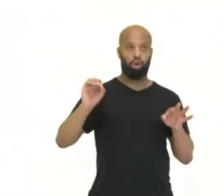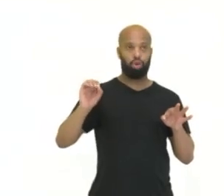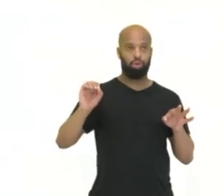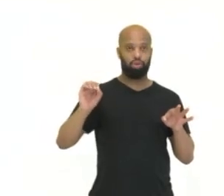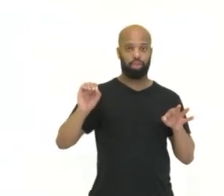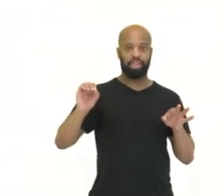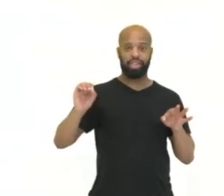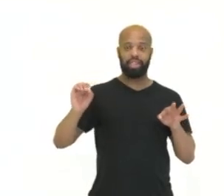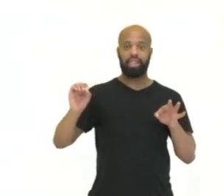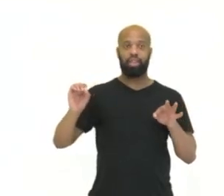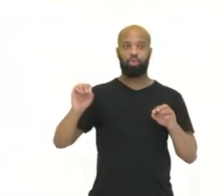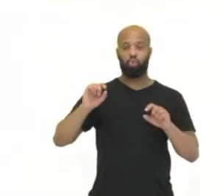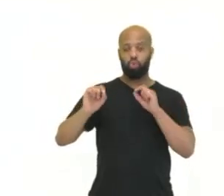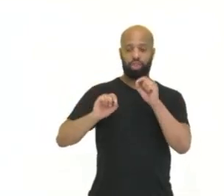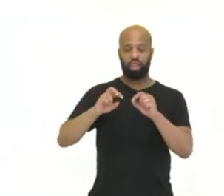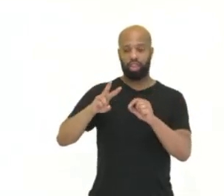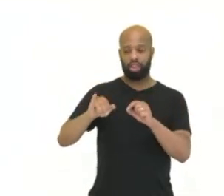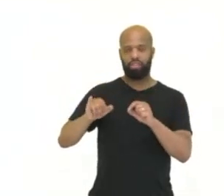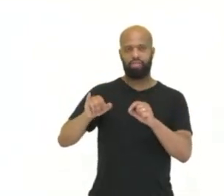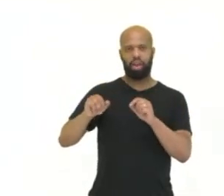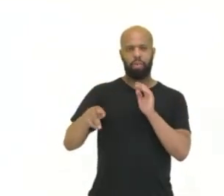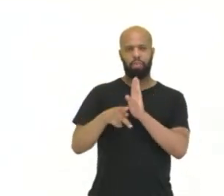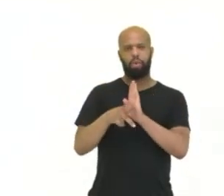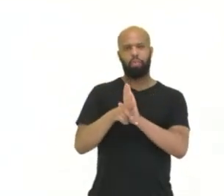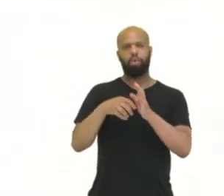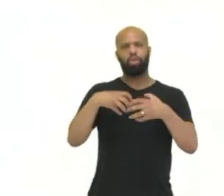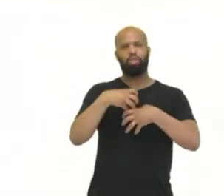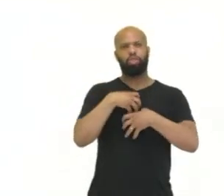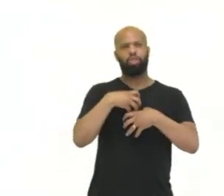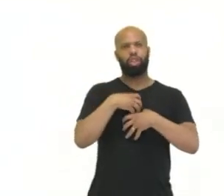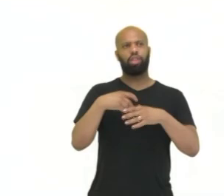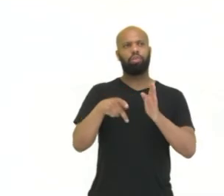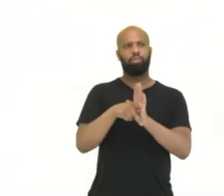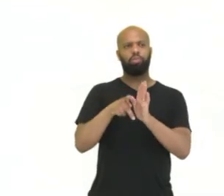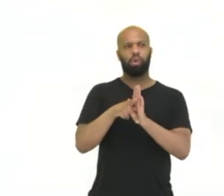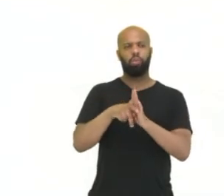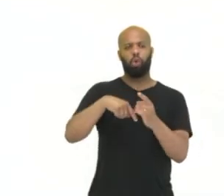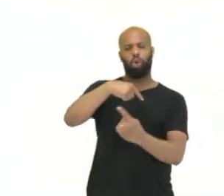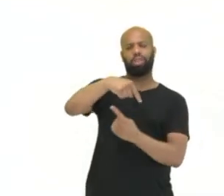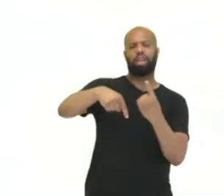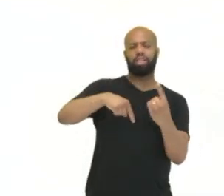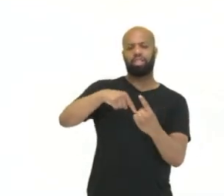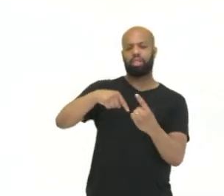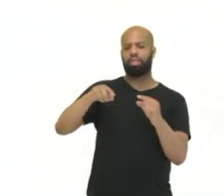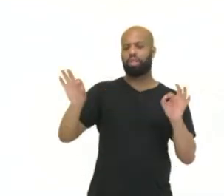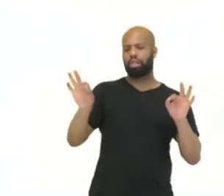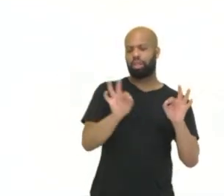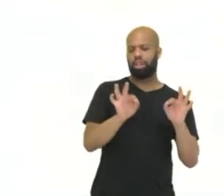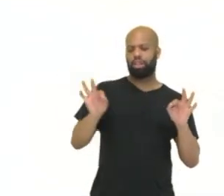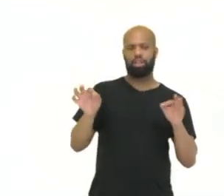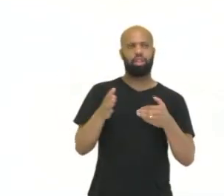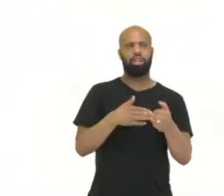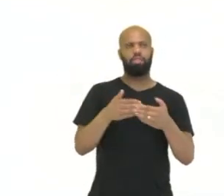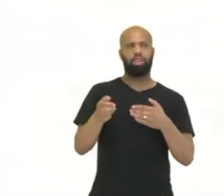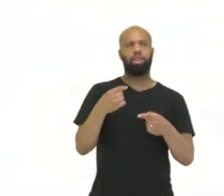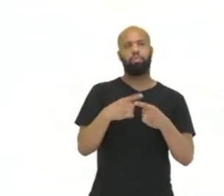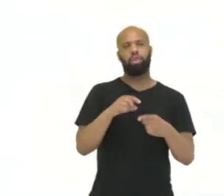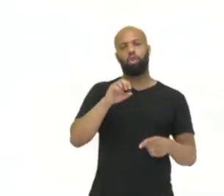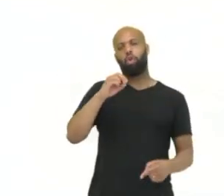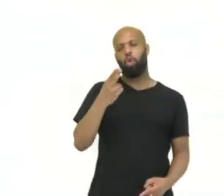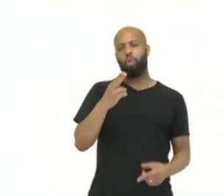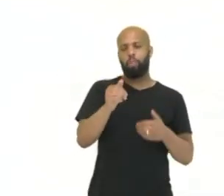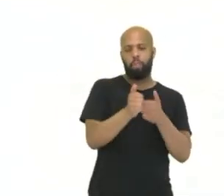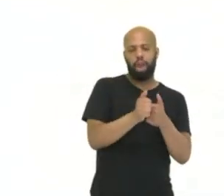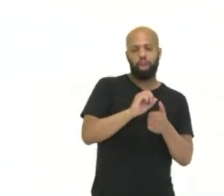meu centro de rotação. Se ele vai ser mais para frente ou mais para trás, tanto faz. O que vai acontecer é que a minha figura vai ficar ou mais perto ou